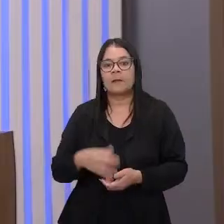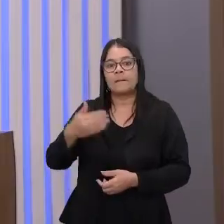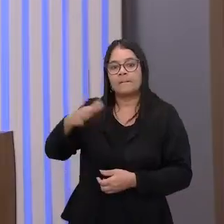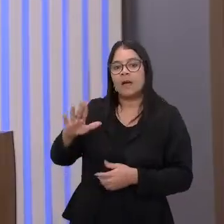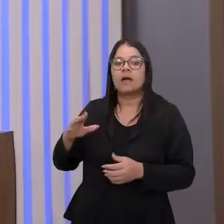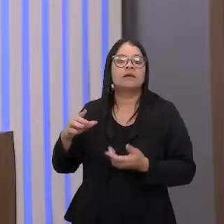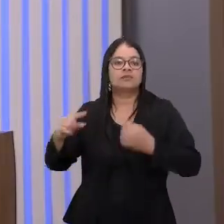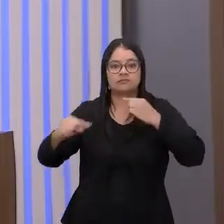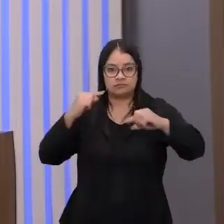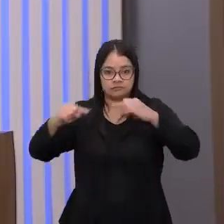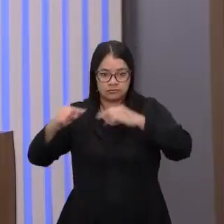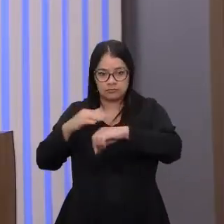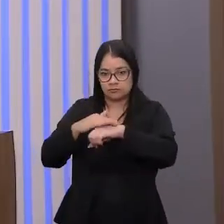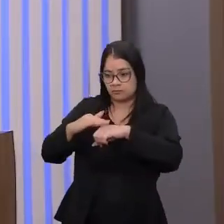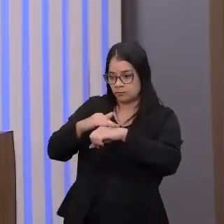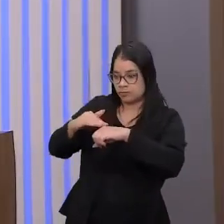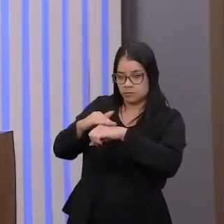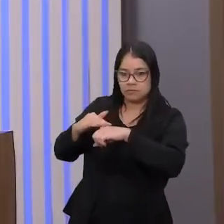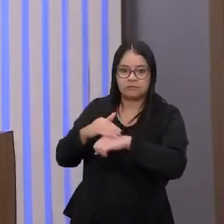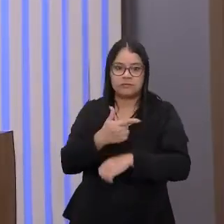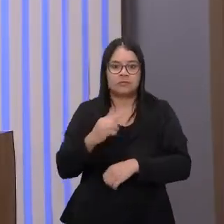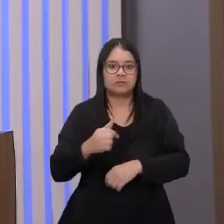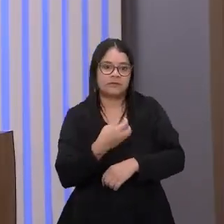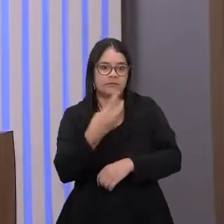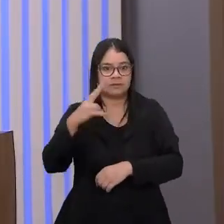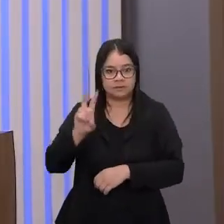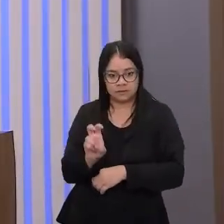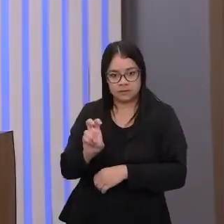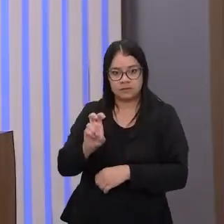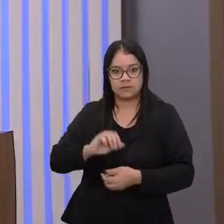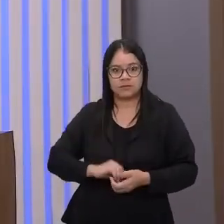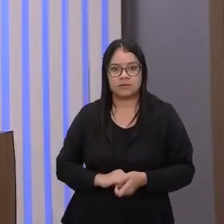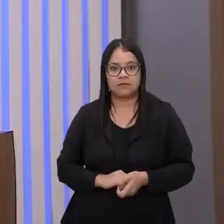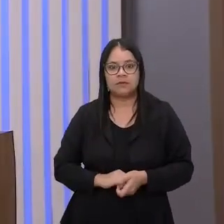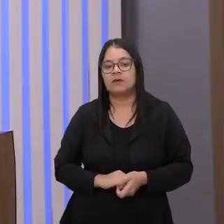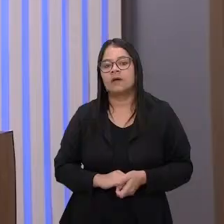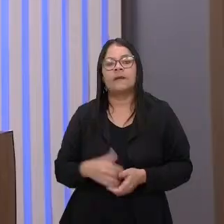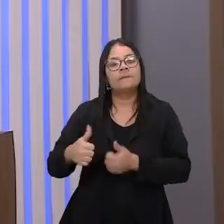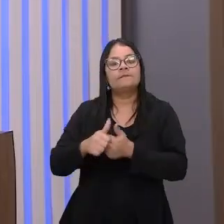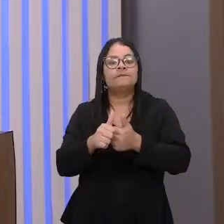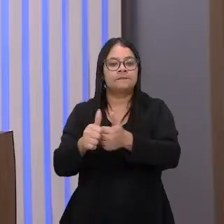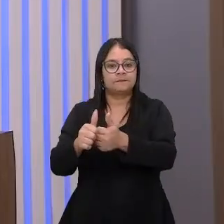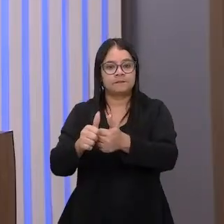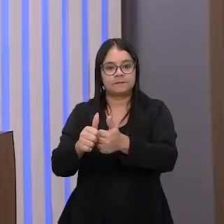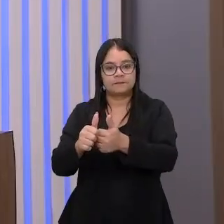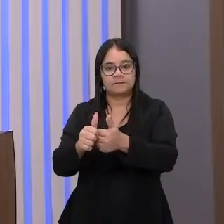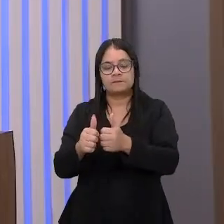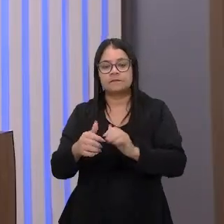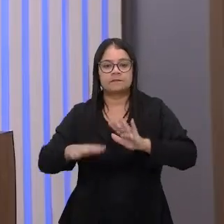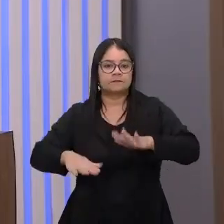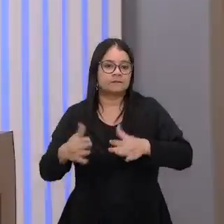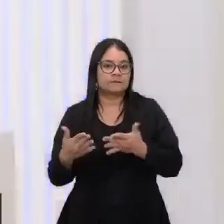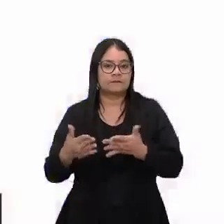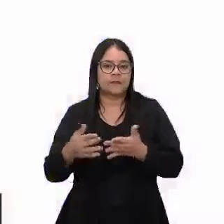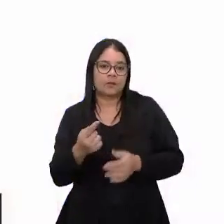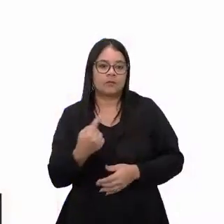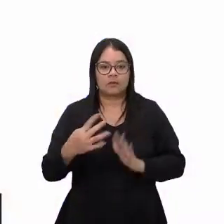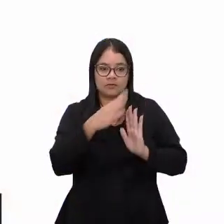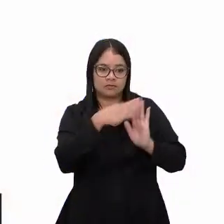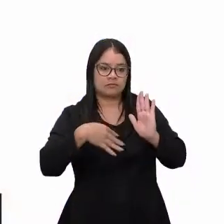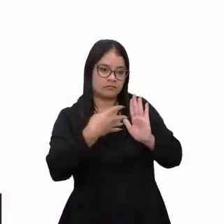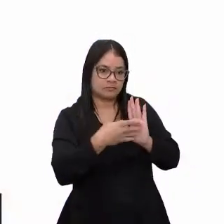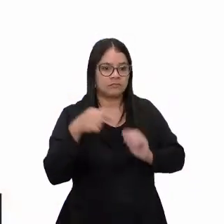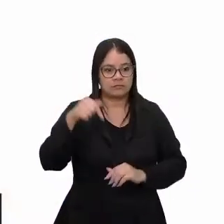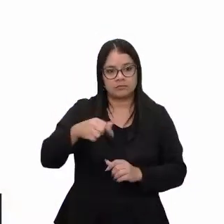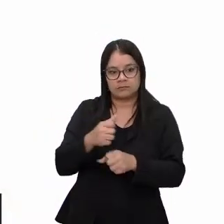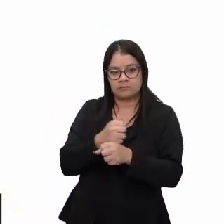ano, agora o segundo, né, de 2025. E, prosseguindo, a previsão, né, do nosso cronograma para este